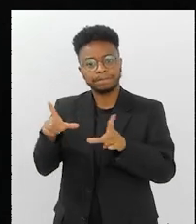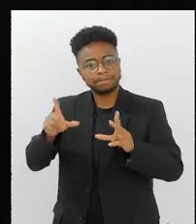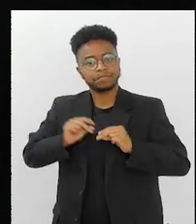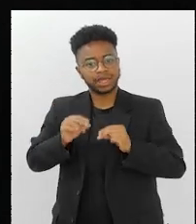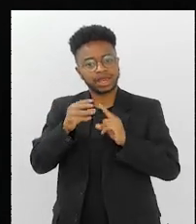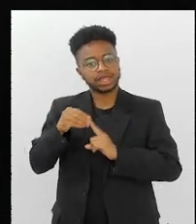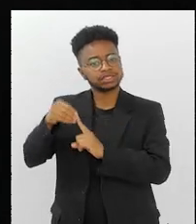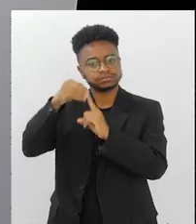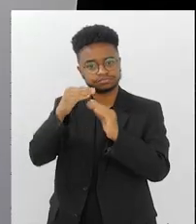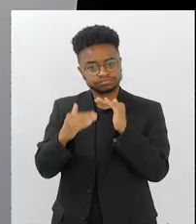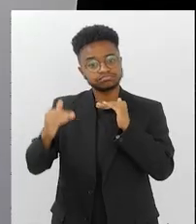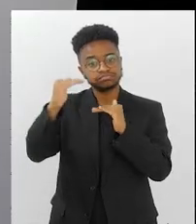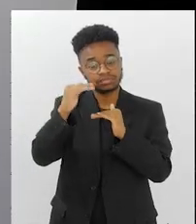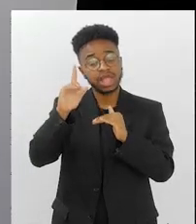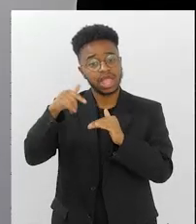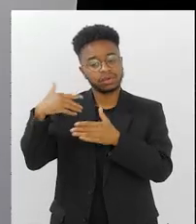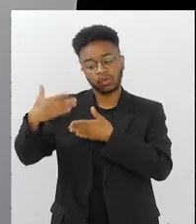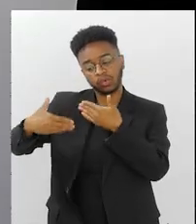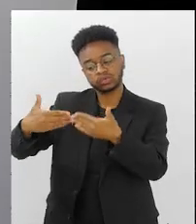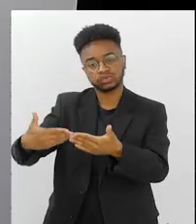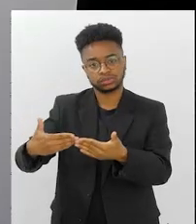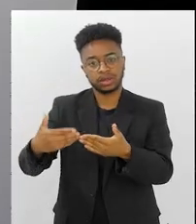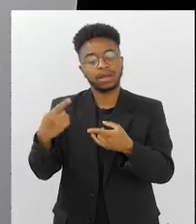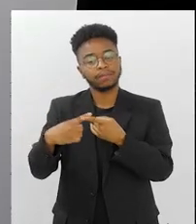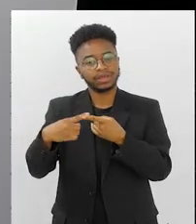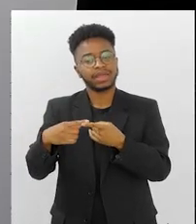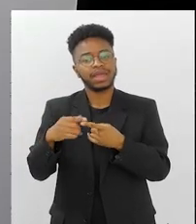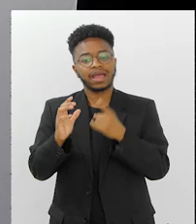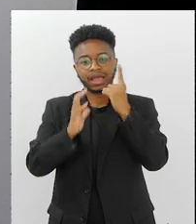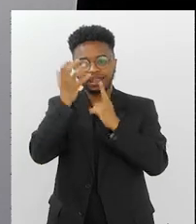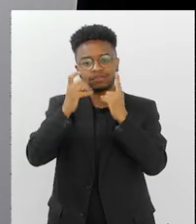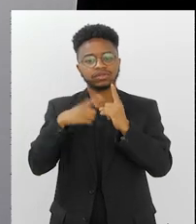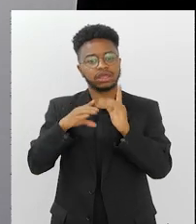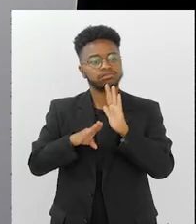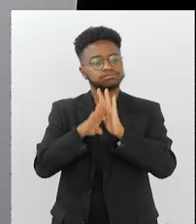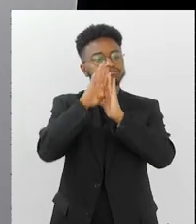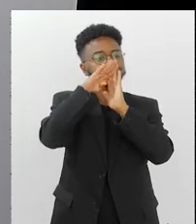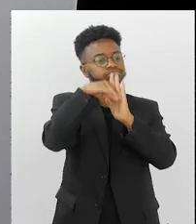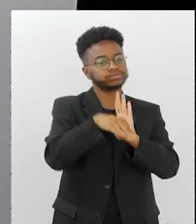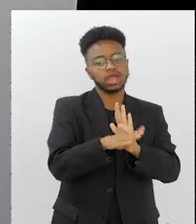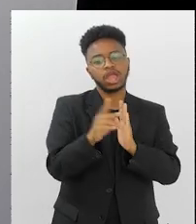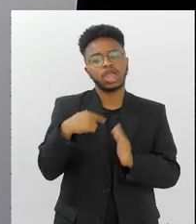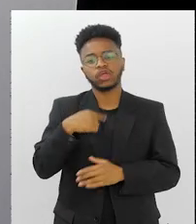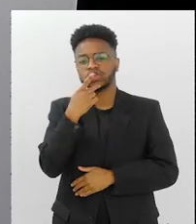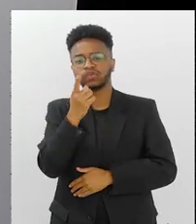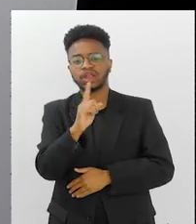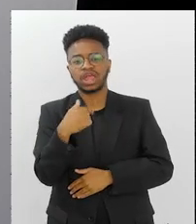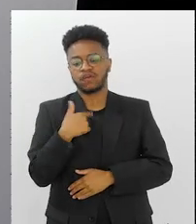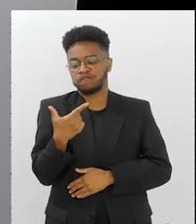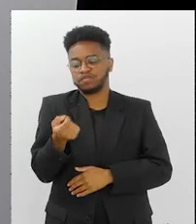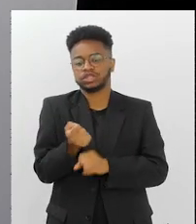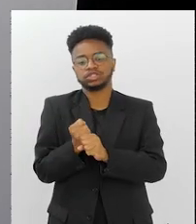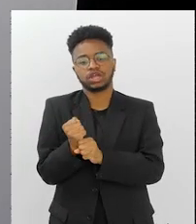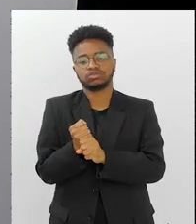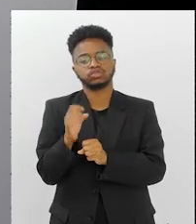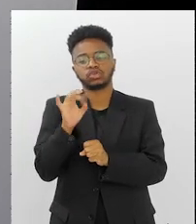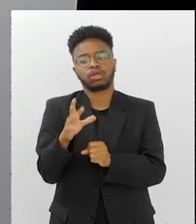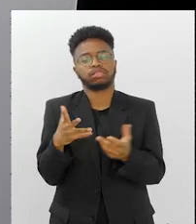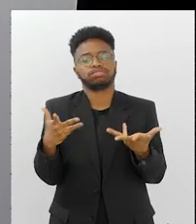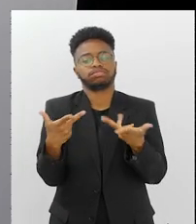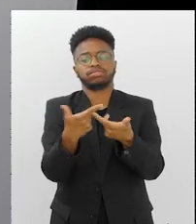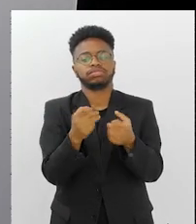lugar mas isso é uma construção Isso é uma construção entendeu Carnaval tem altos e baixos eu não vou dizer que eu vou ficar durante 20 anos no carnaval só com trabalhos